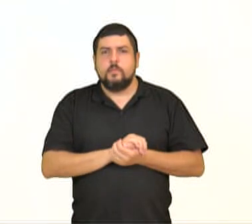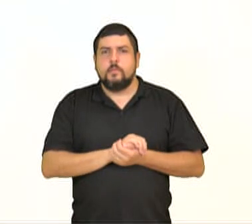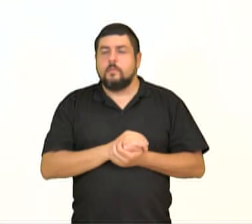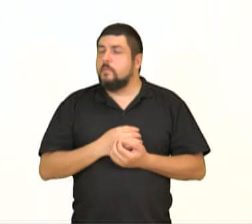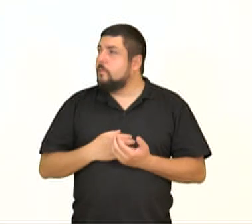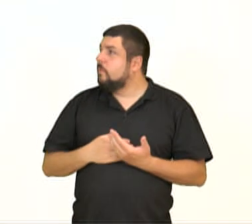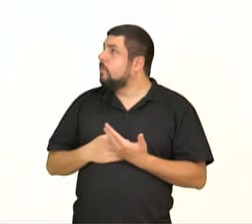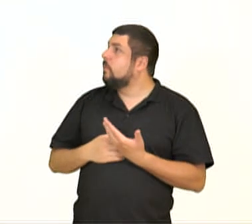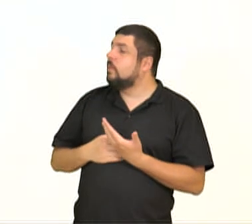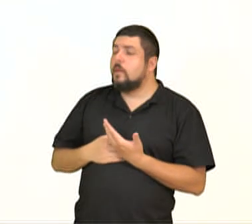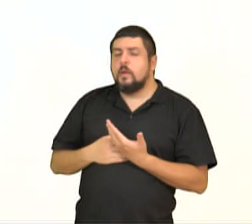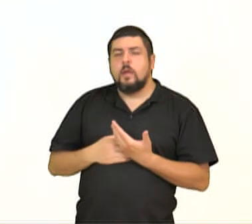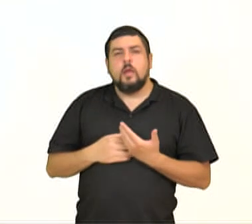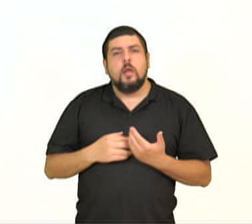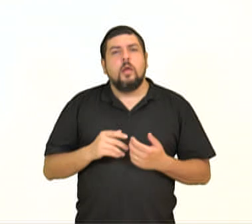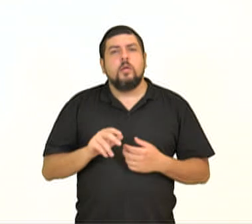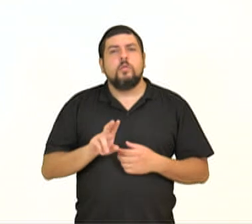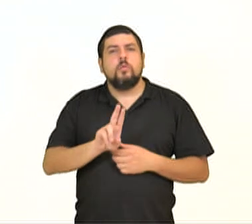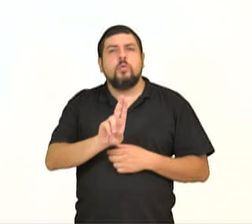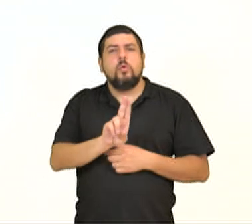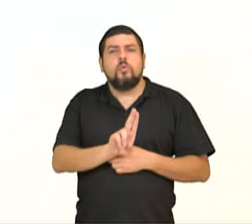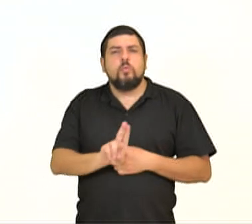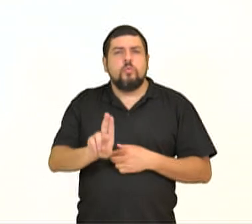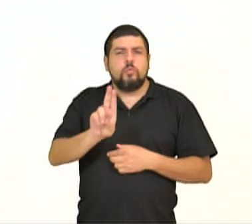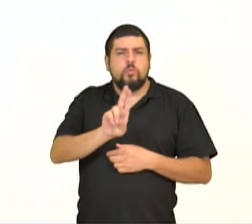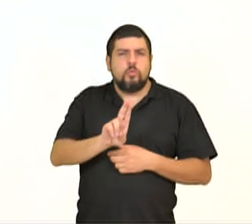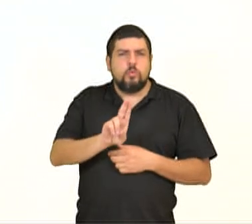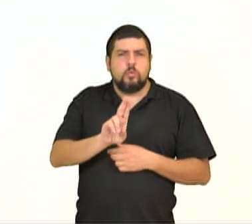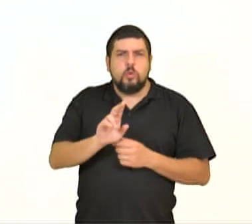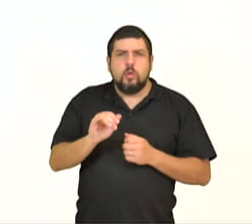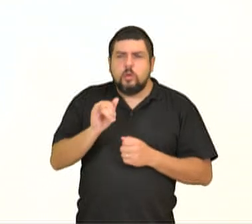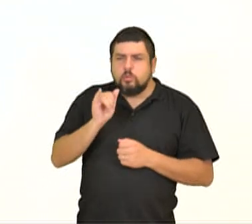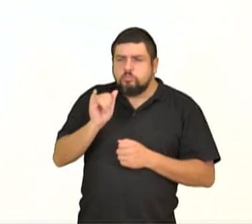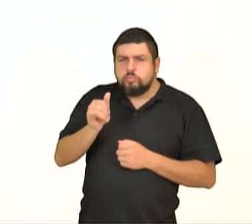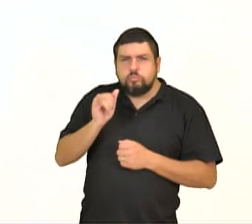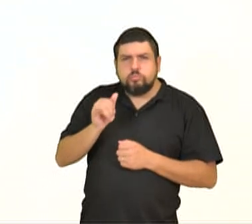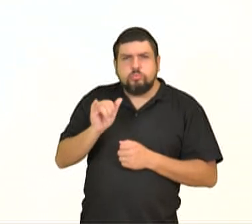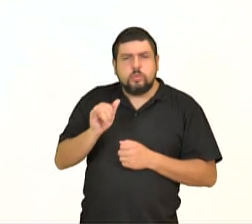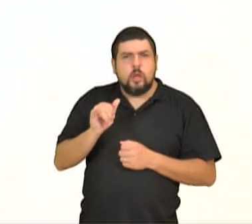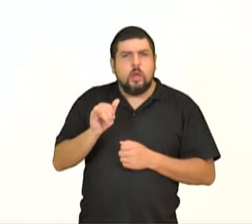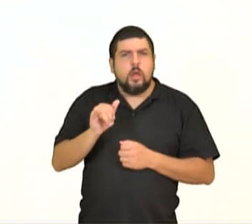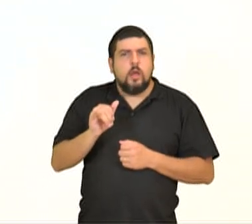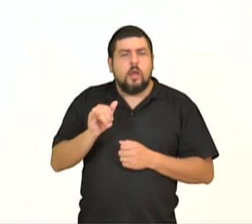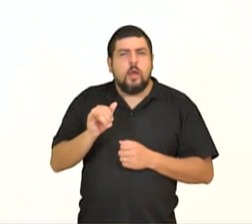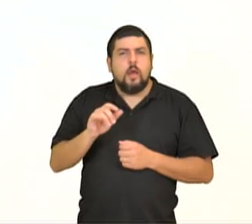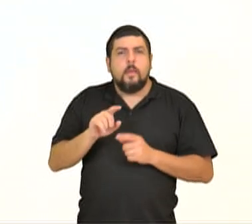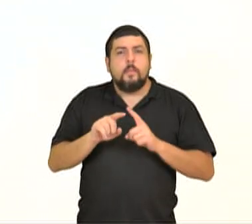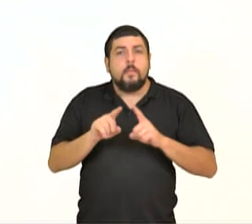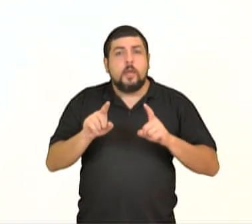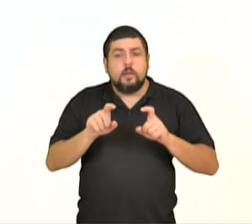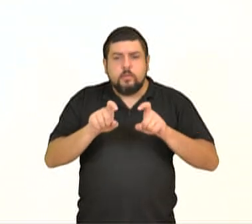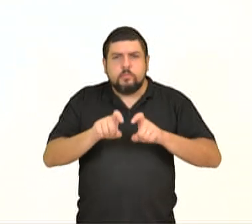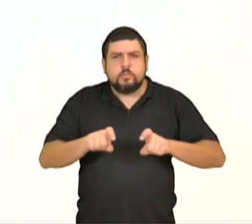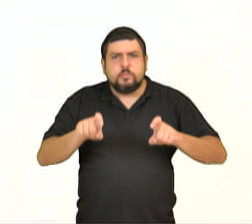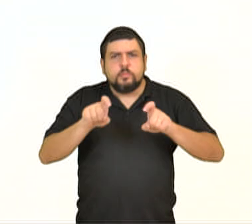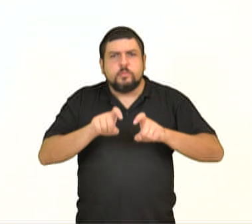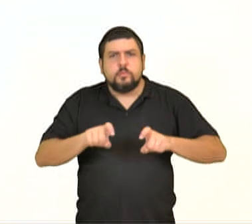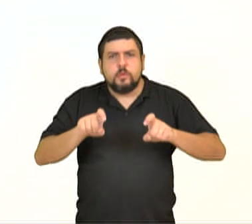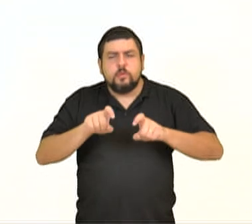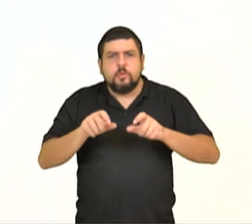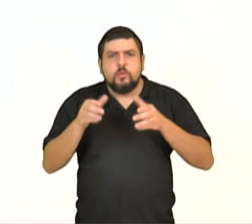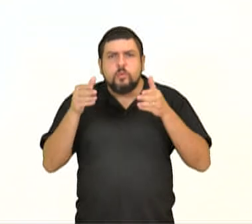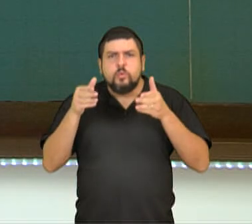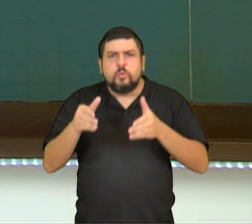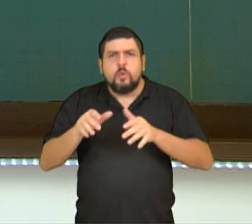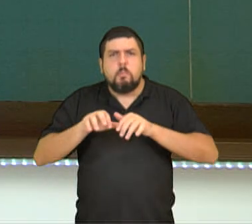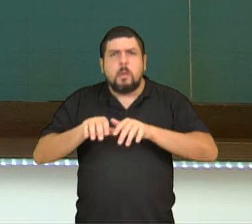de tecnologias da informação pode afastar o contato das crianças com a leitura de livros. Né? Então, a